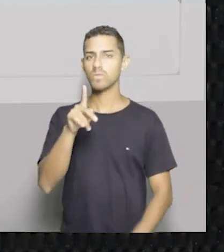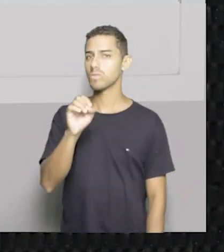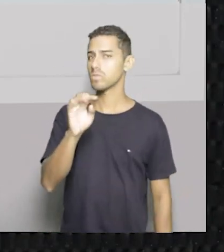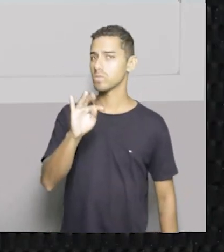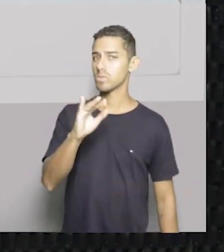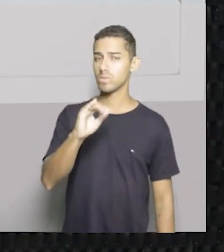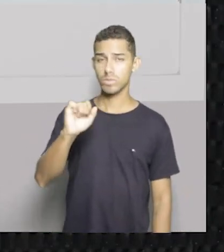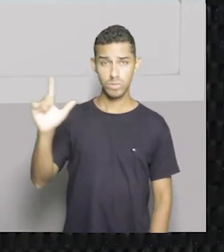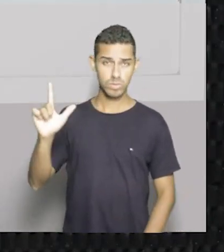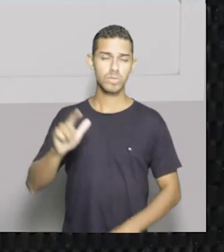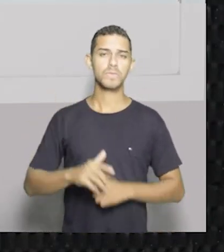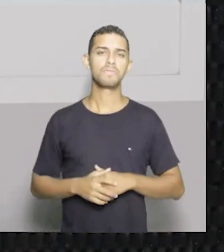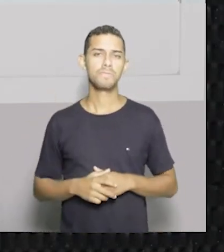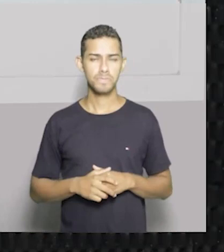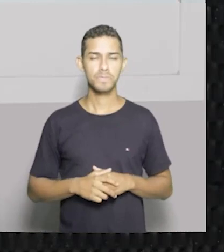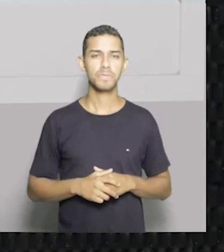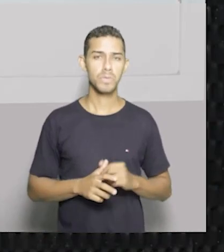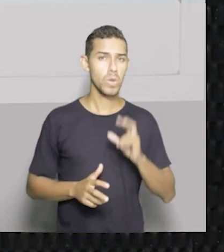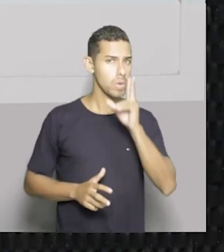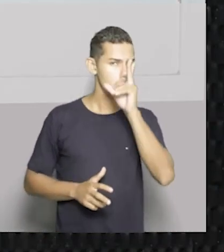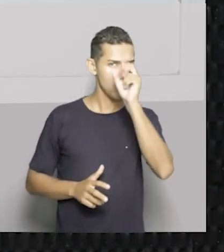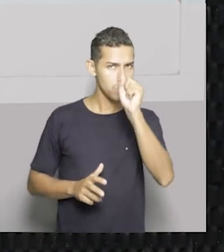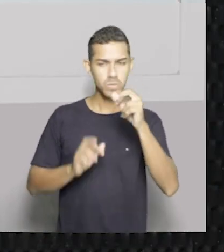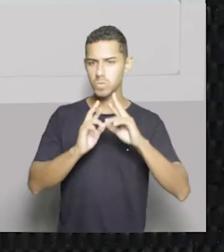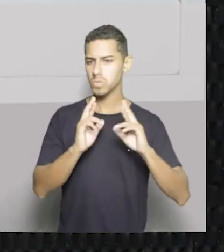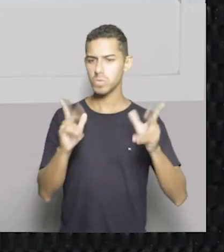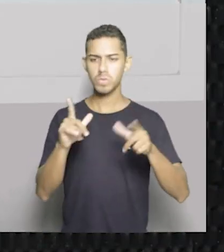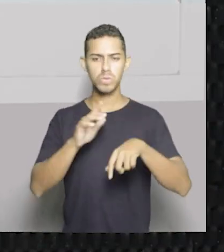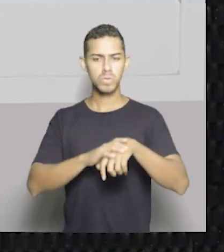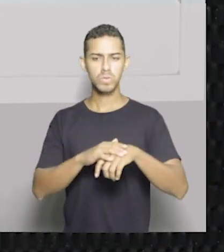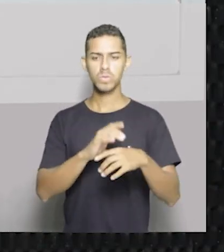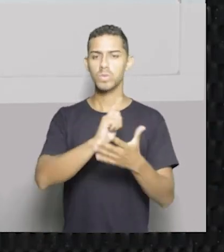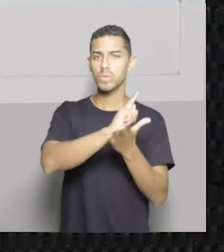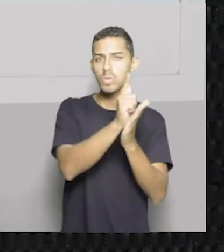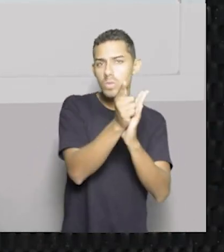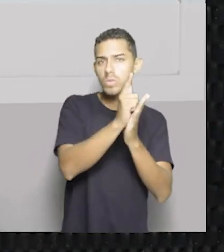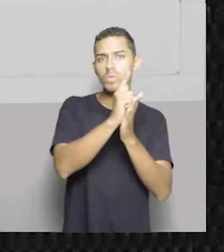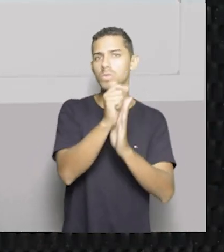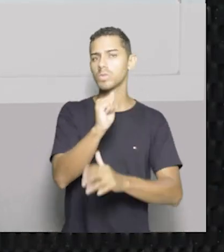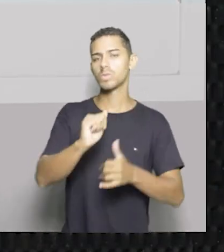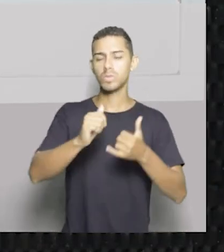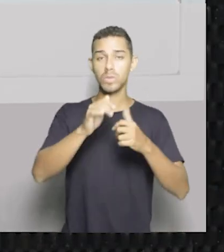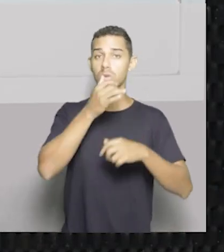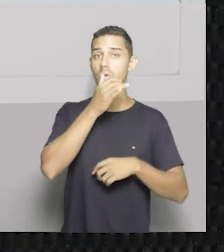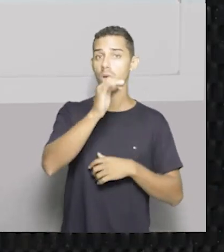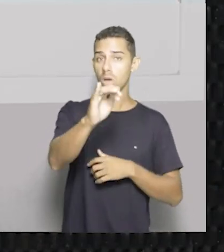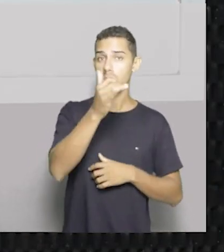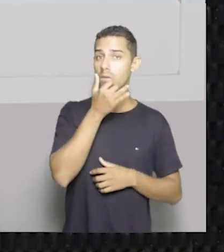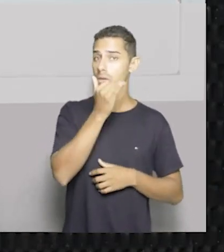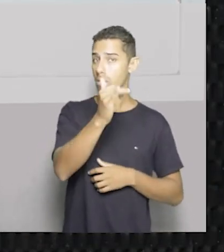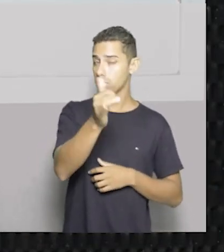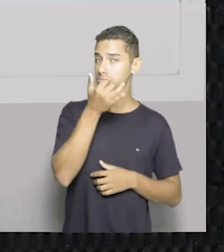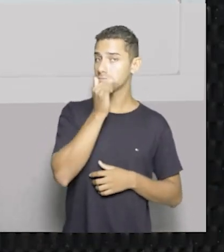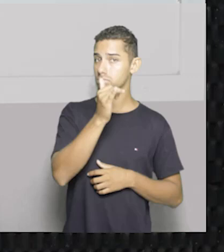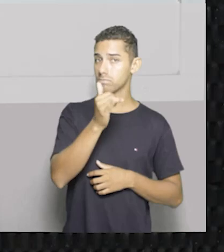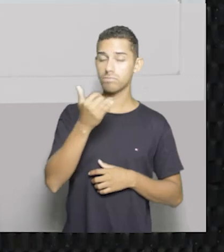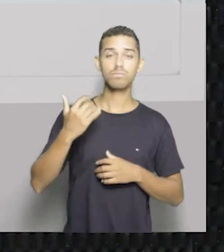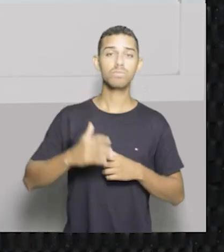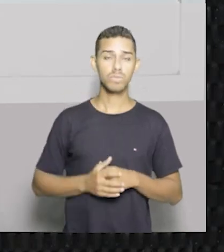potencial, certo? Então, assim como o amperímetro mede a corrente que vai passar por